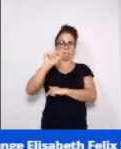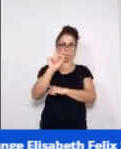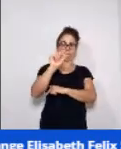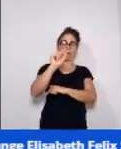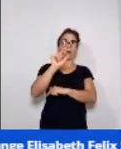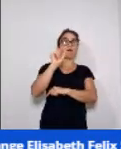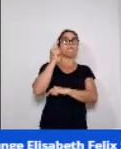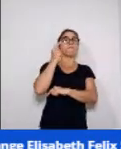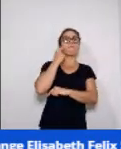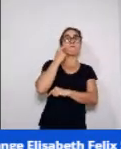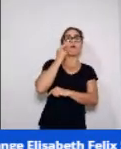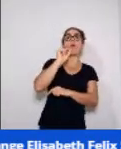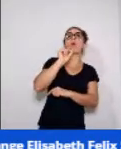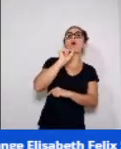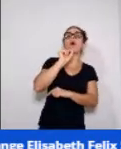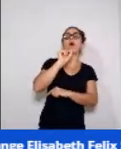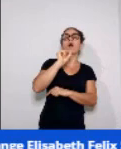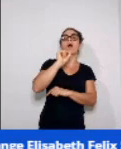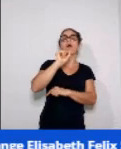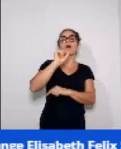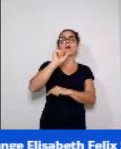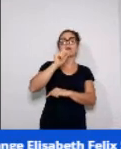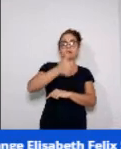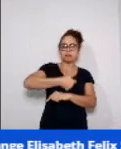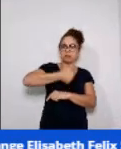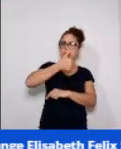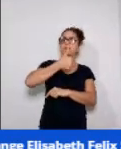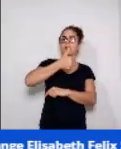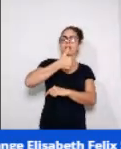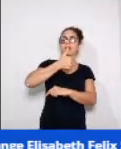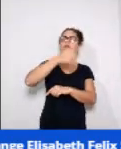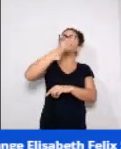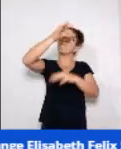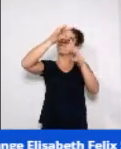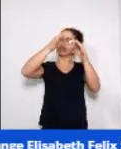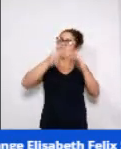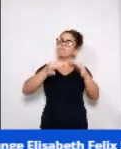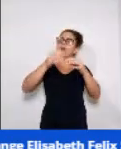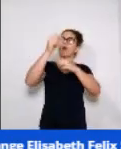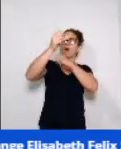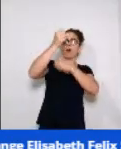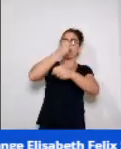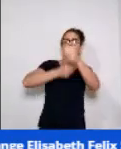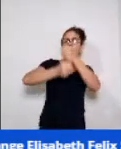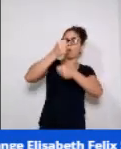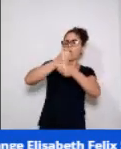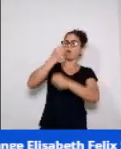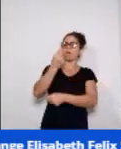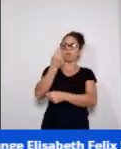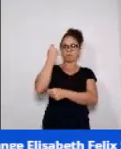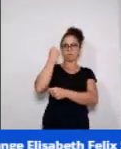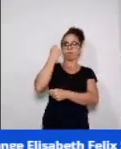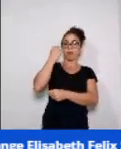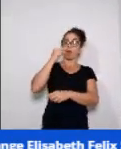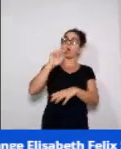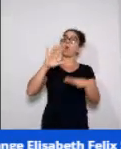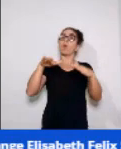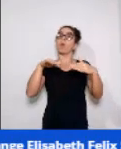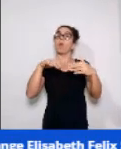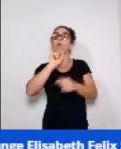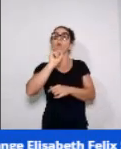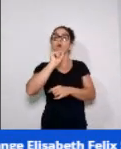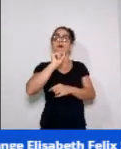ano anterior e vem dando certo no ano e neste ano dentro da educação.